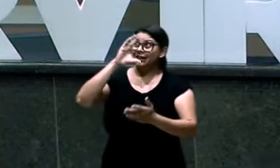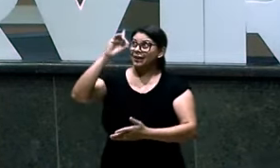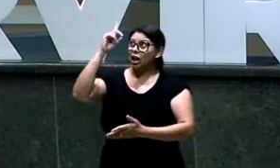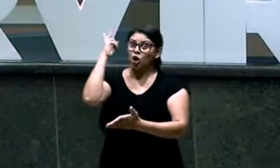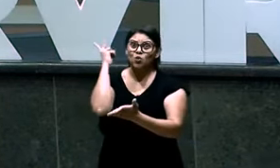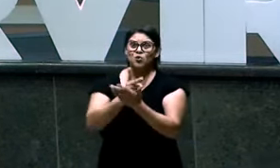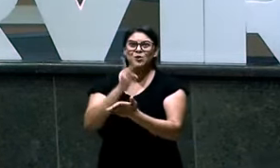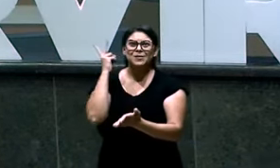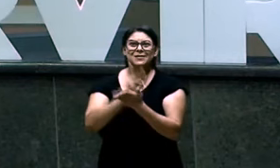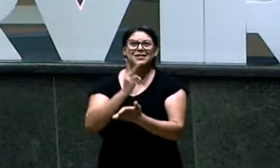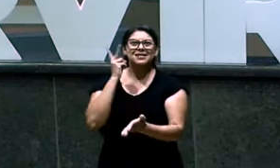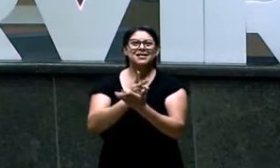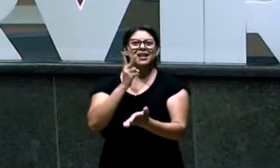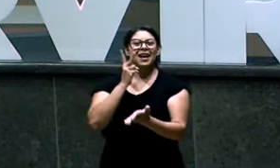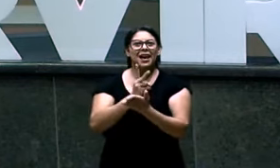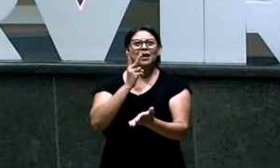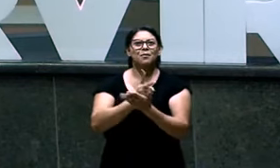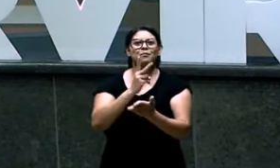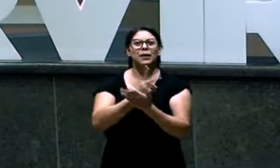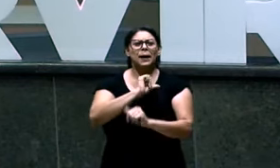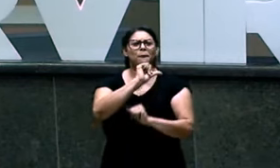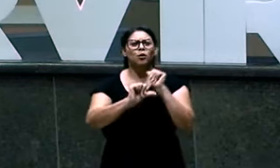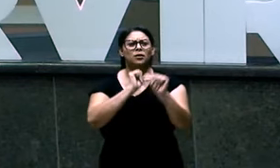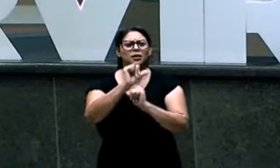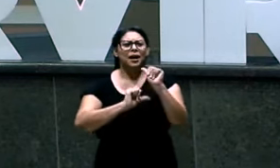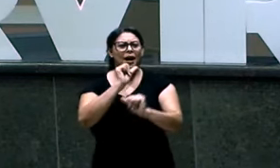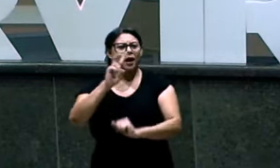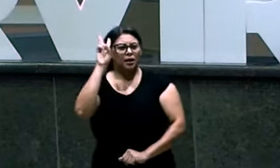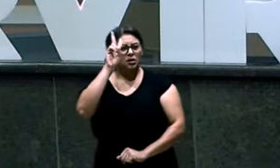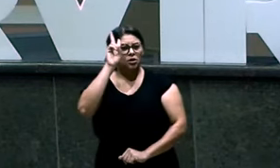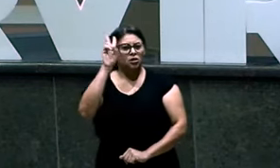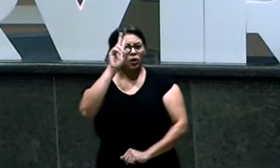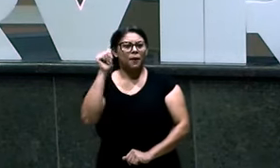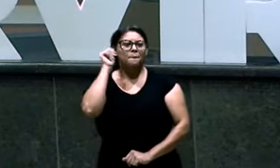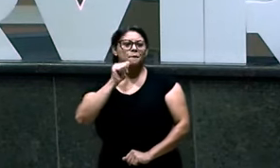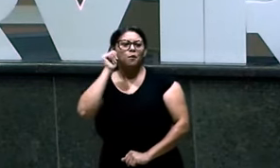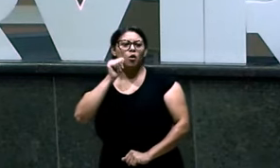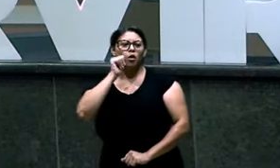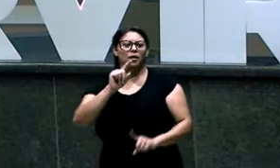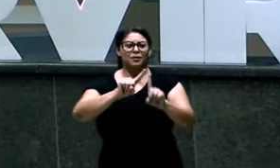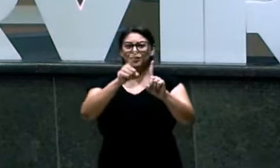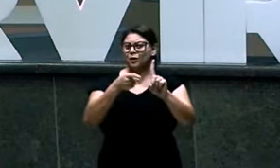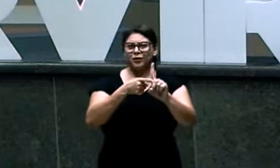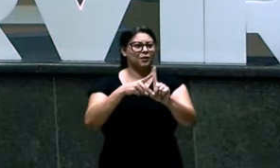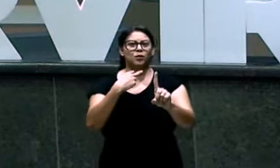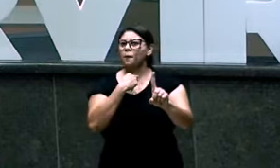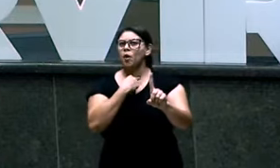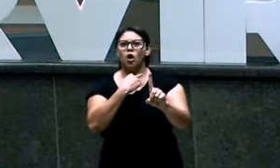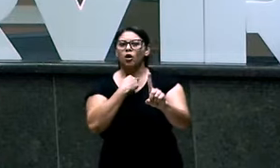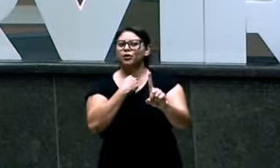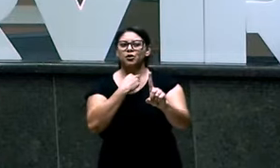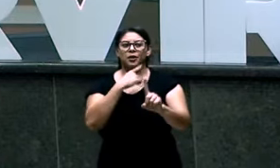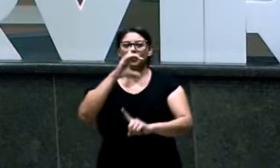repetir. Todas as vezes que Deus quis mudar o... Alguém levantou a mão, eu vou explicar. Todas as vezes que Deus quis mudar o curso da